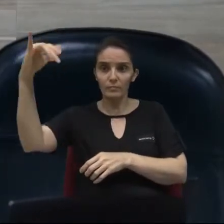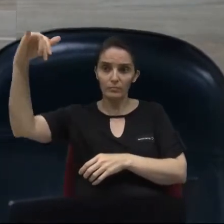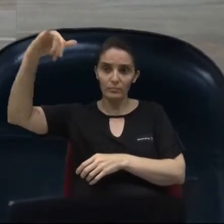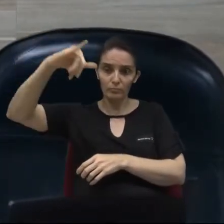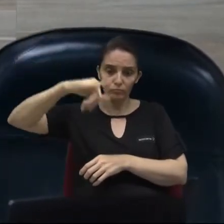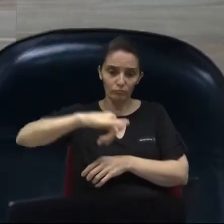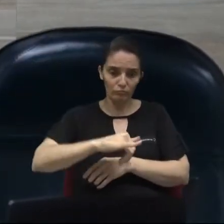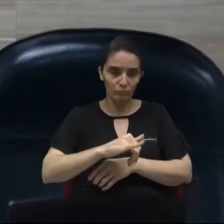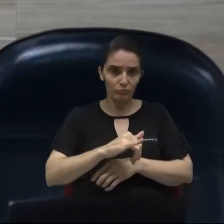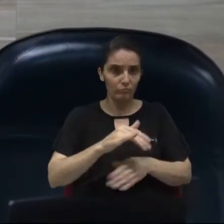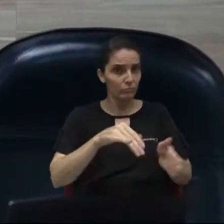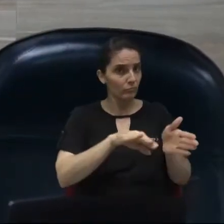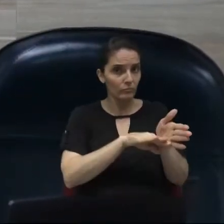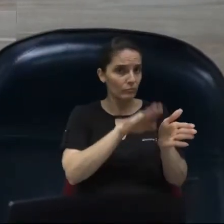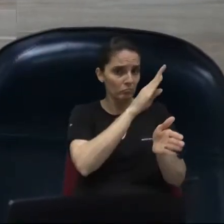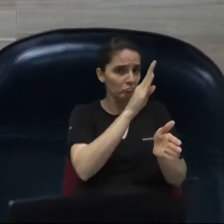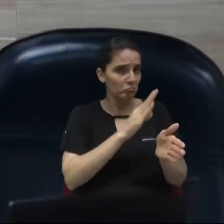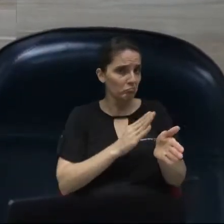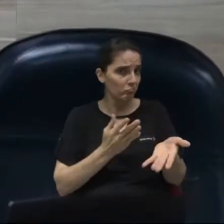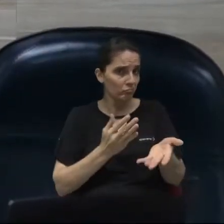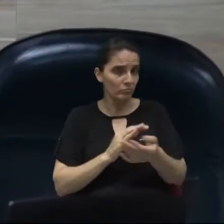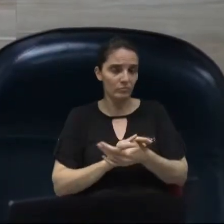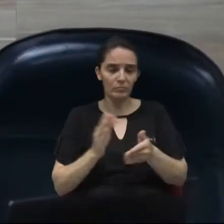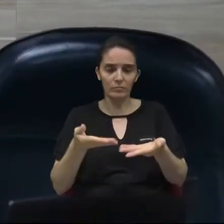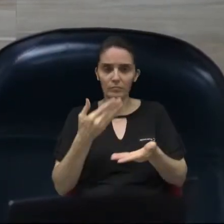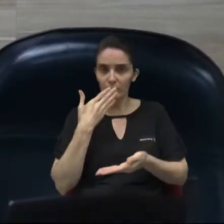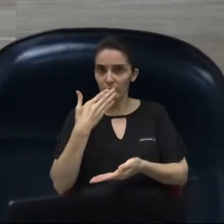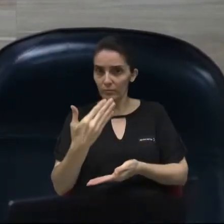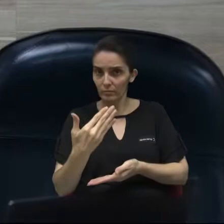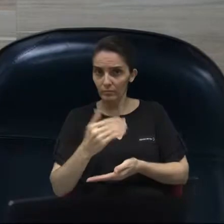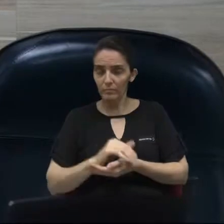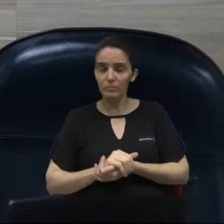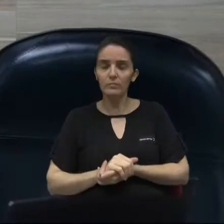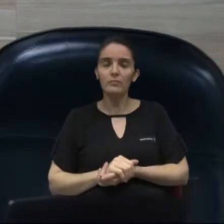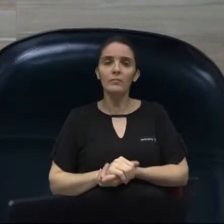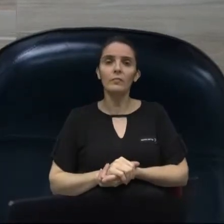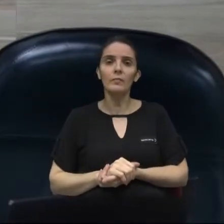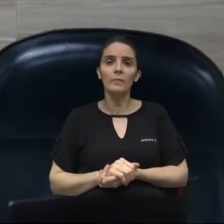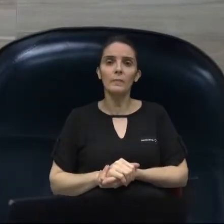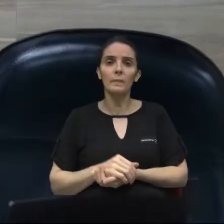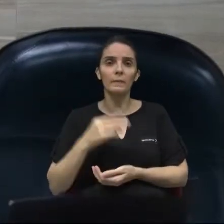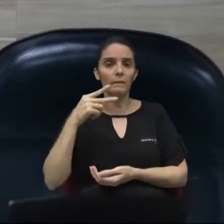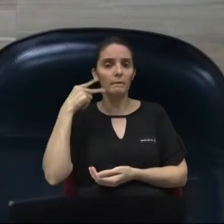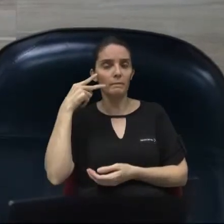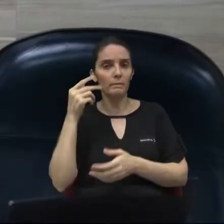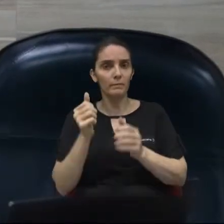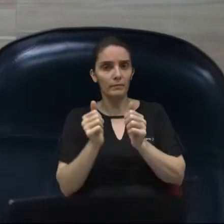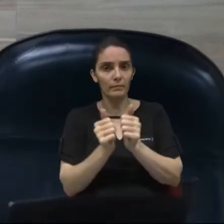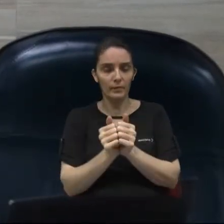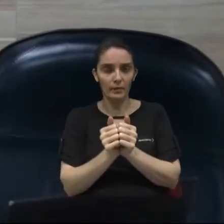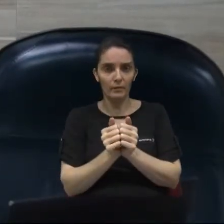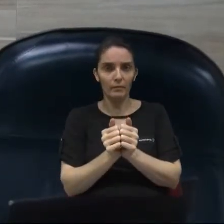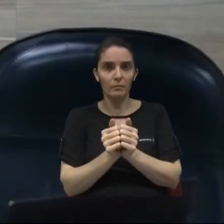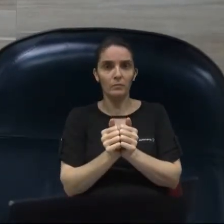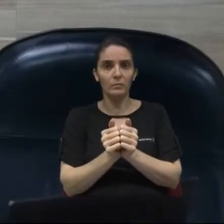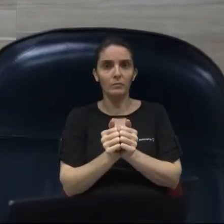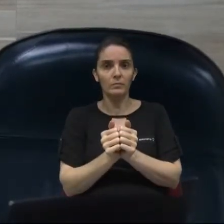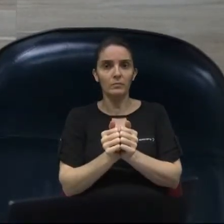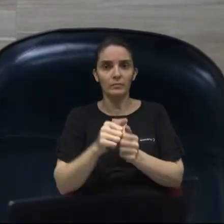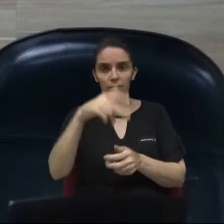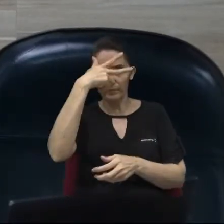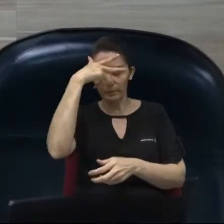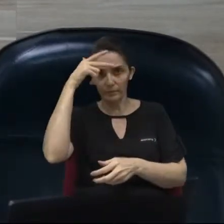E aqui peço aos senhores que a gente faça uma sensibilização junto ao